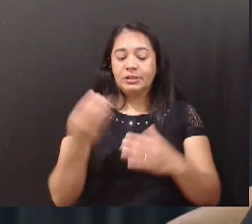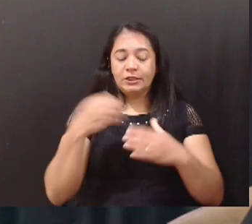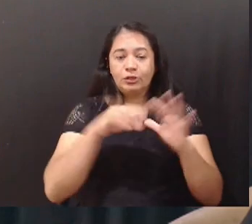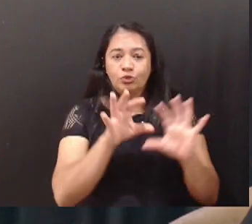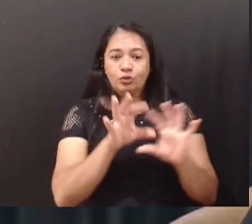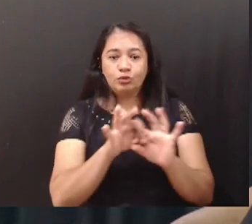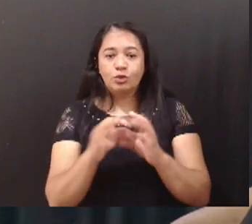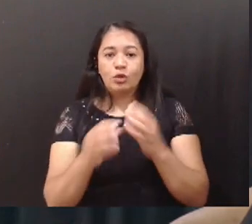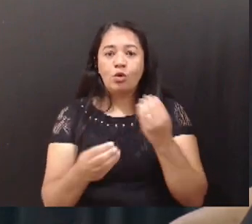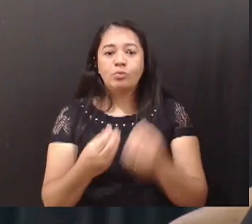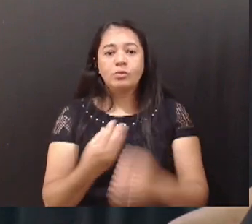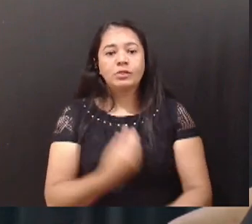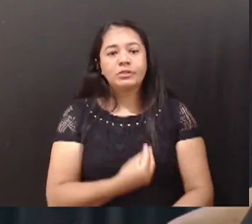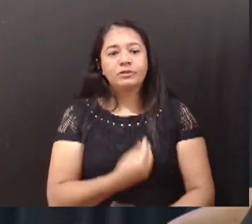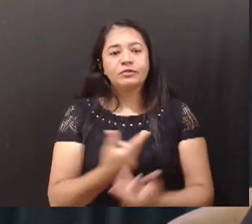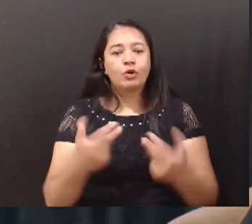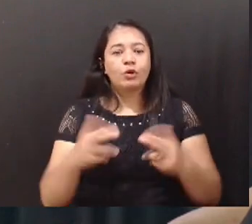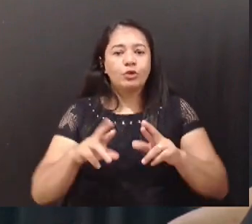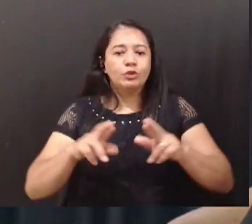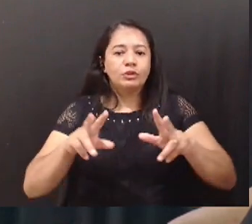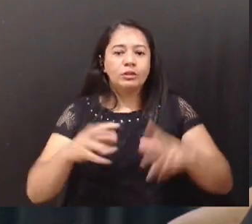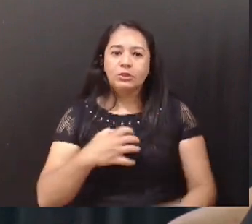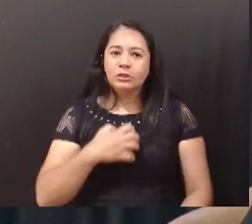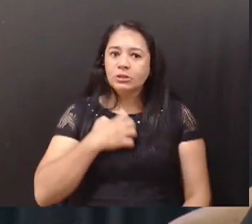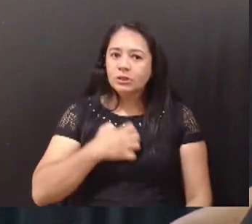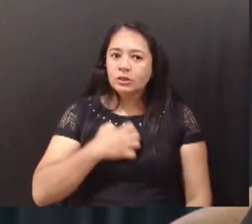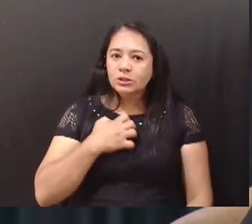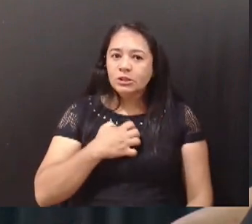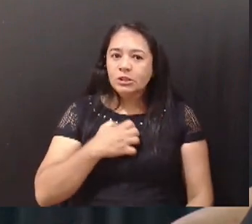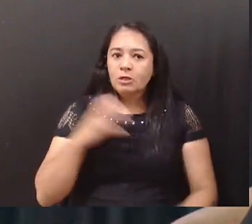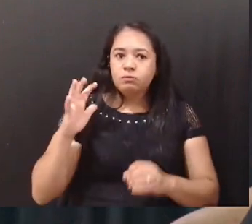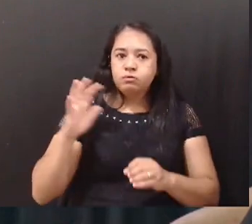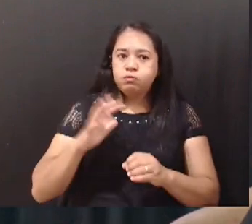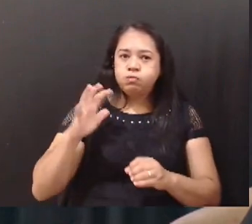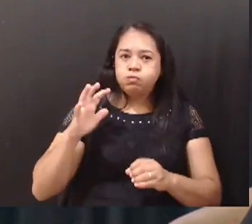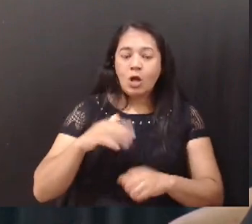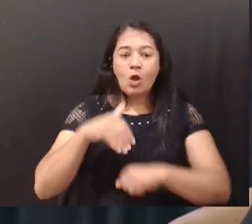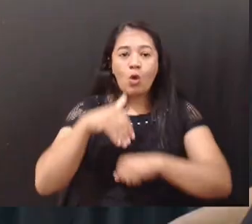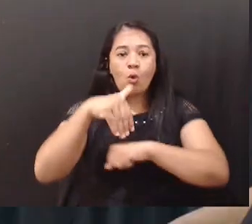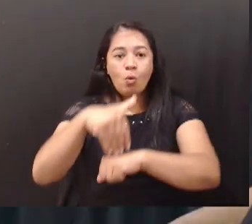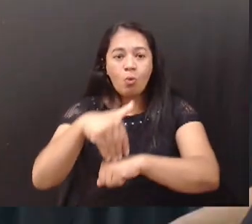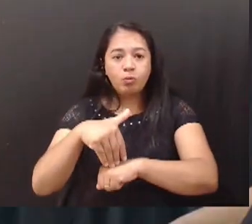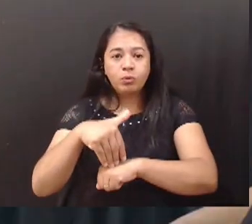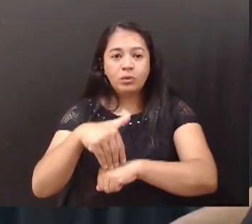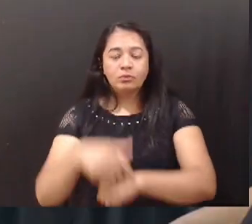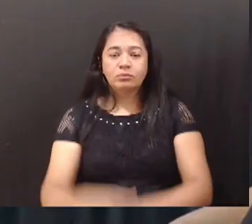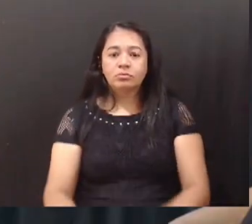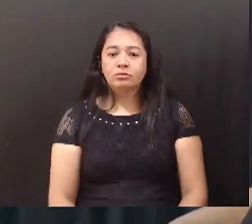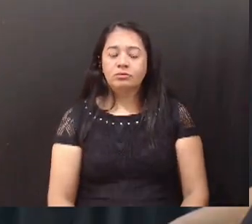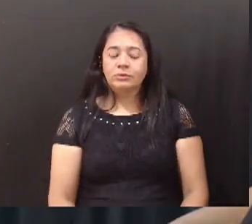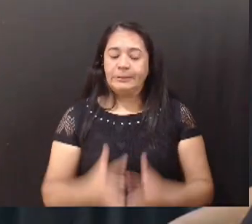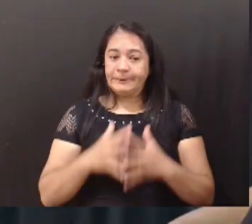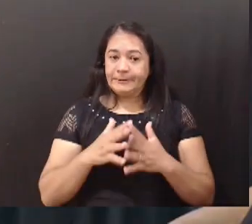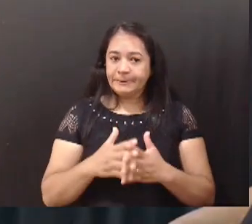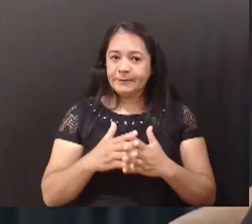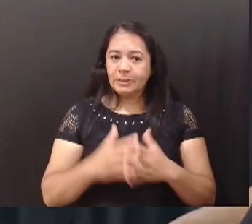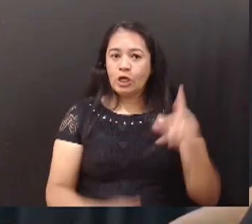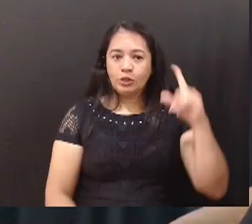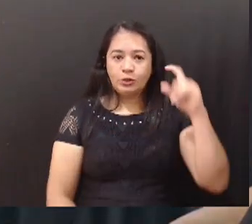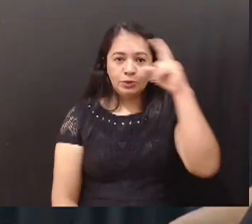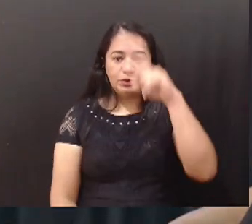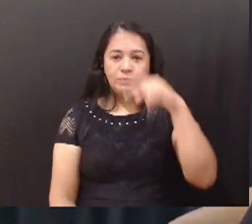vivenciar coisas diferentes de raiva, repressão, culpa? Então é muito complexo mesmo. O assunto que a gente está abordando aqui